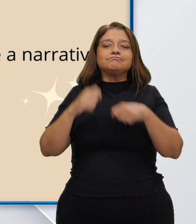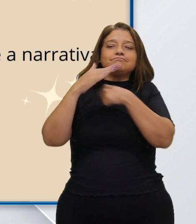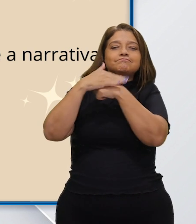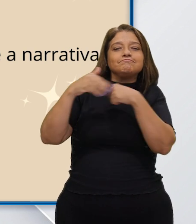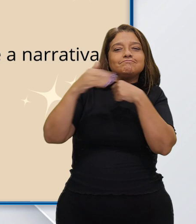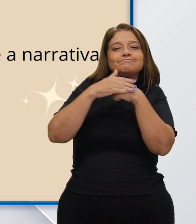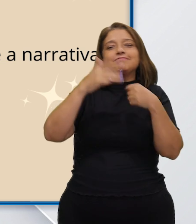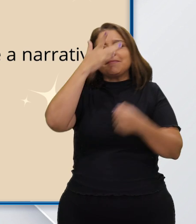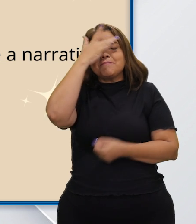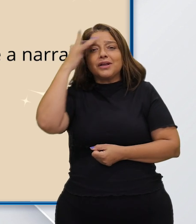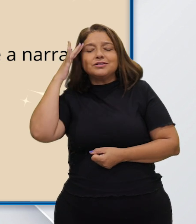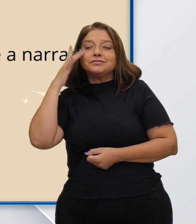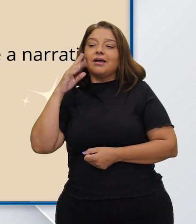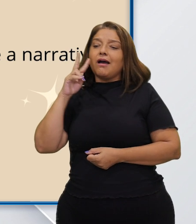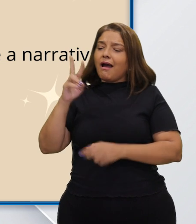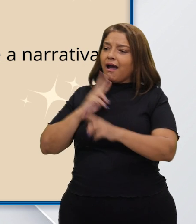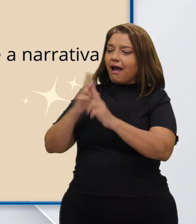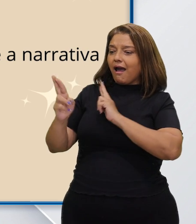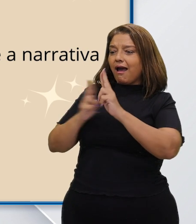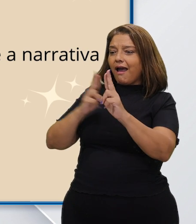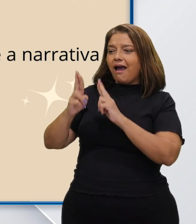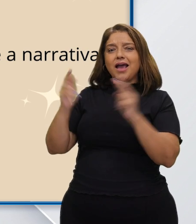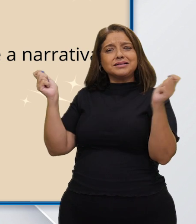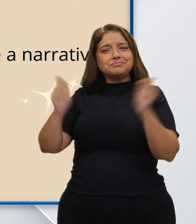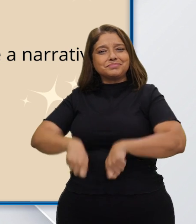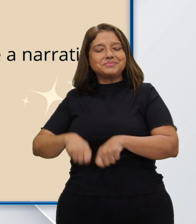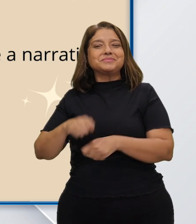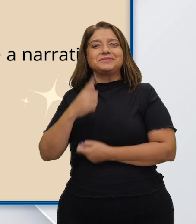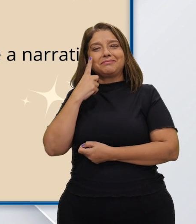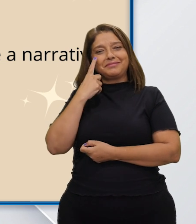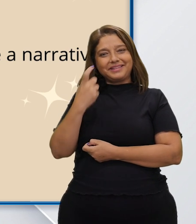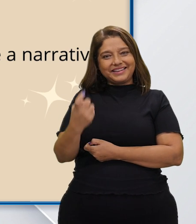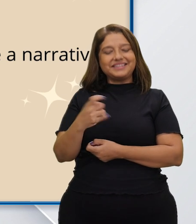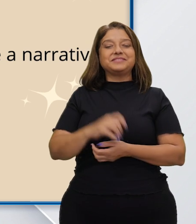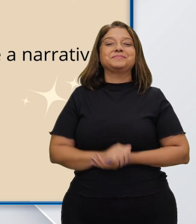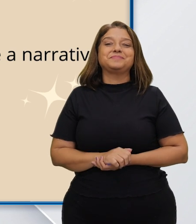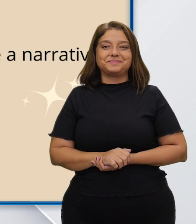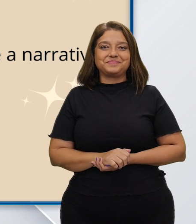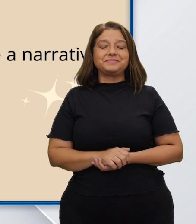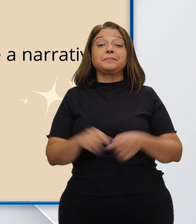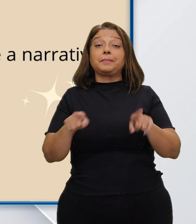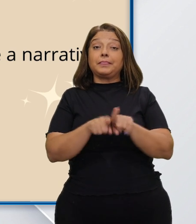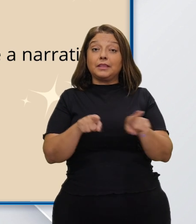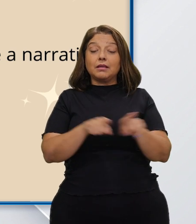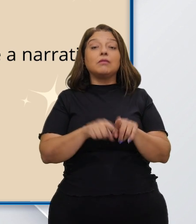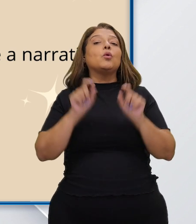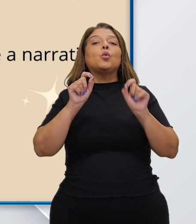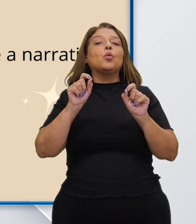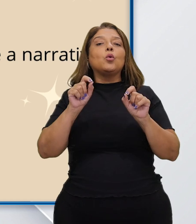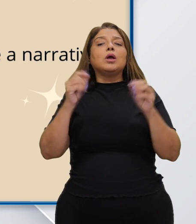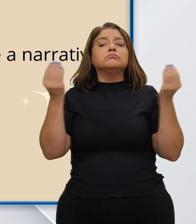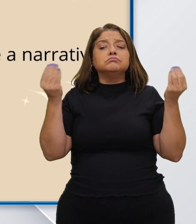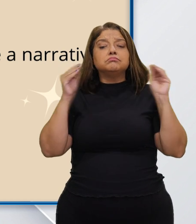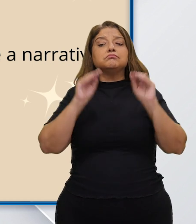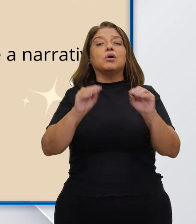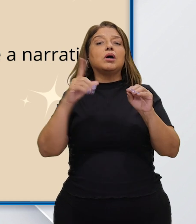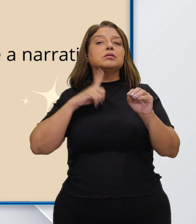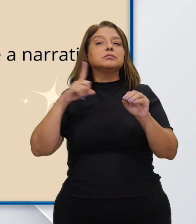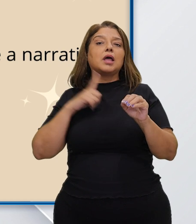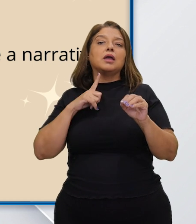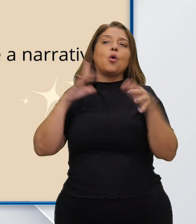que os leitores possam se relacionar ou se interessar. Estabeleça um conflito. Introduza